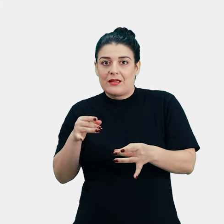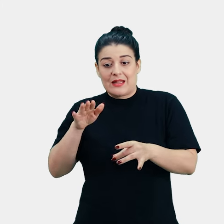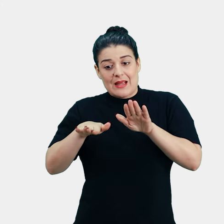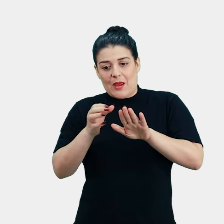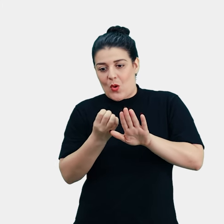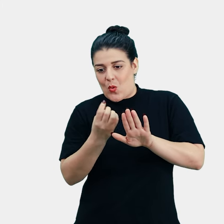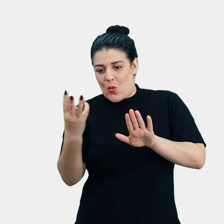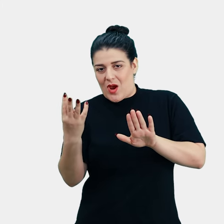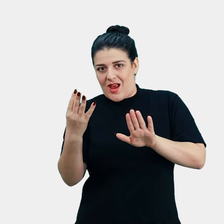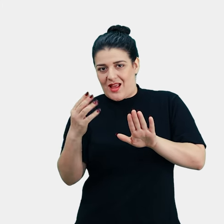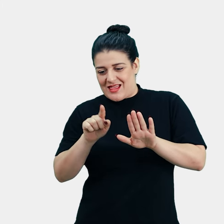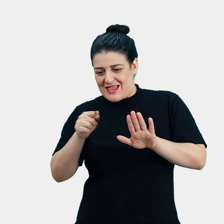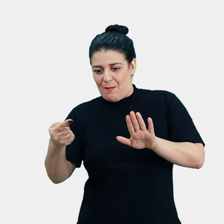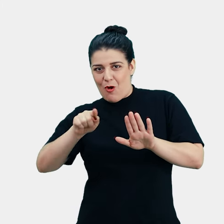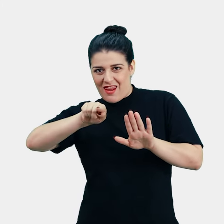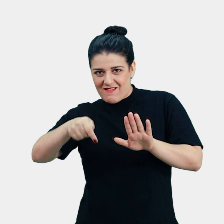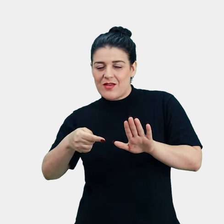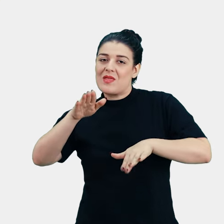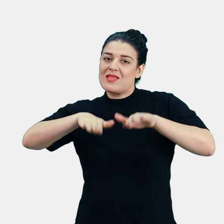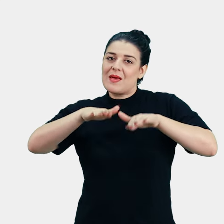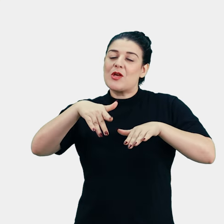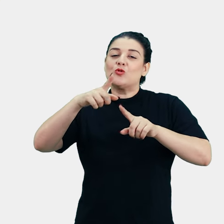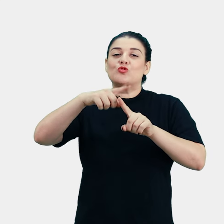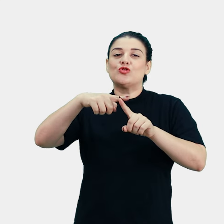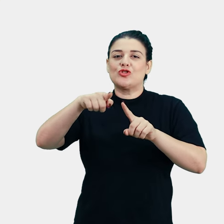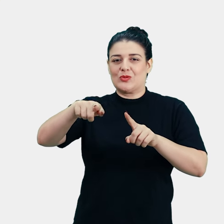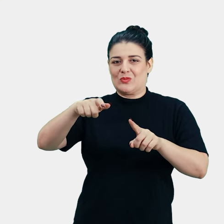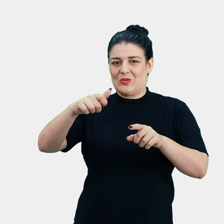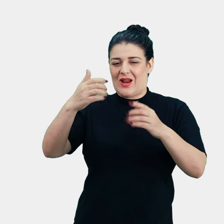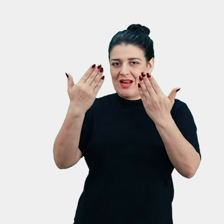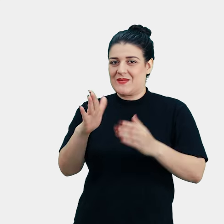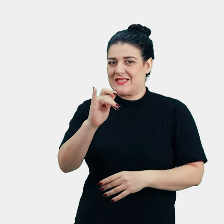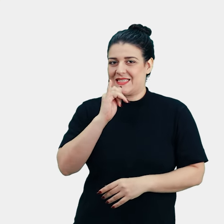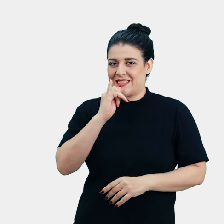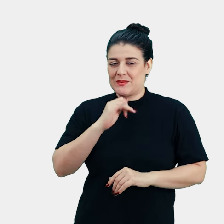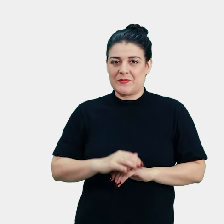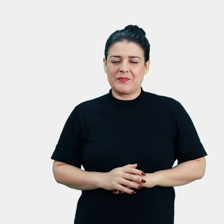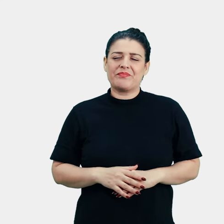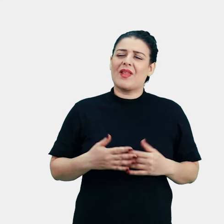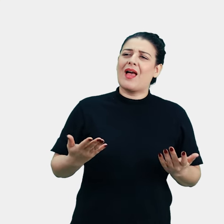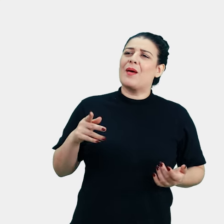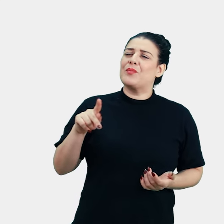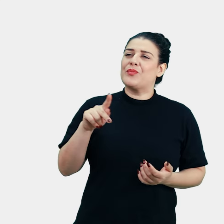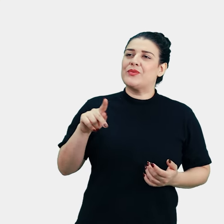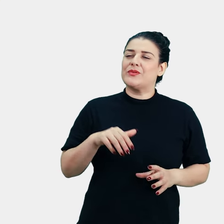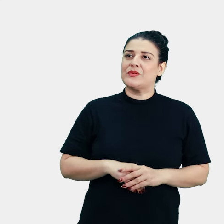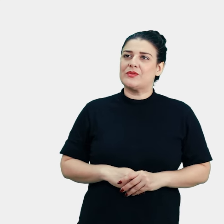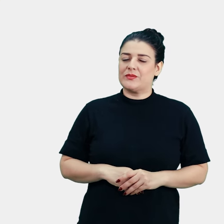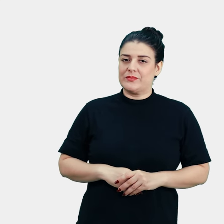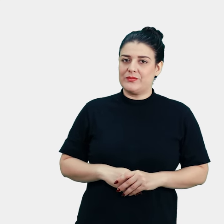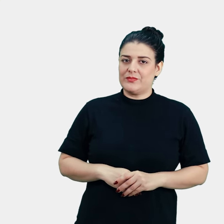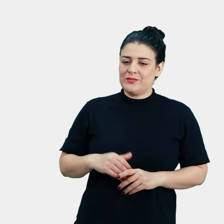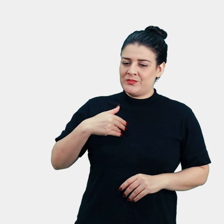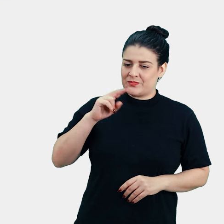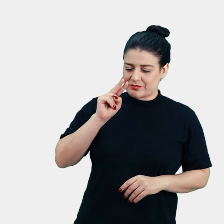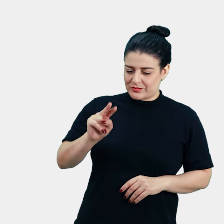desses números após a vírgula vai depender do tipo de analisador. Por exemplo, Carla, eu estou